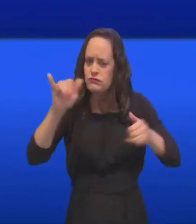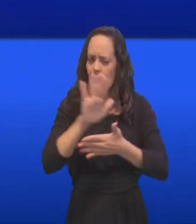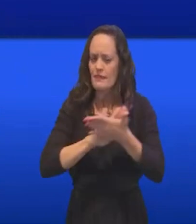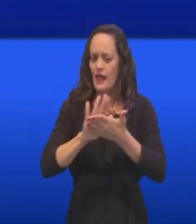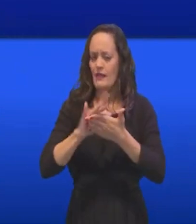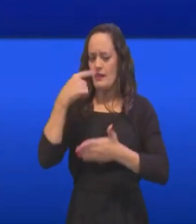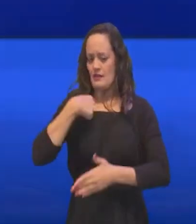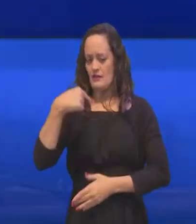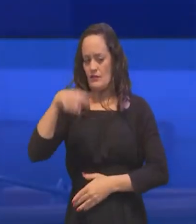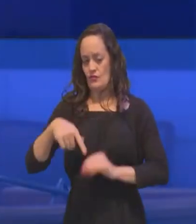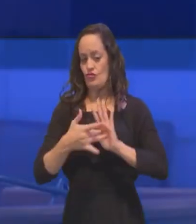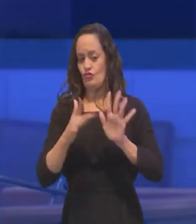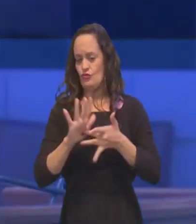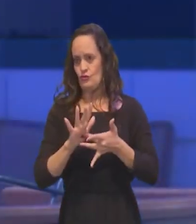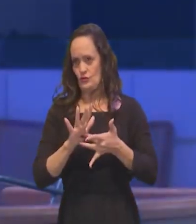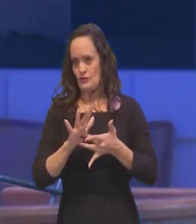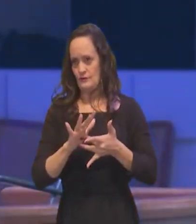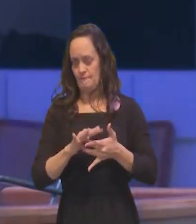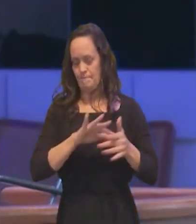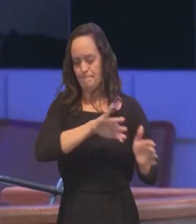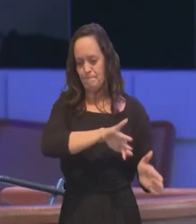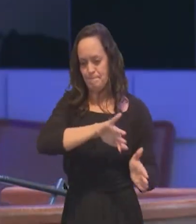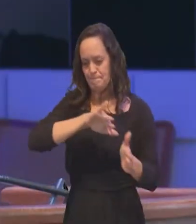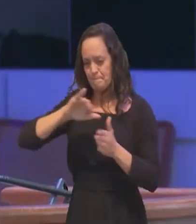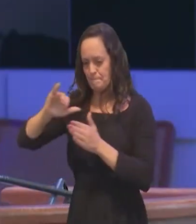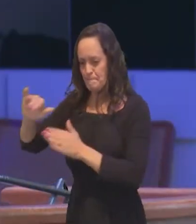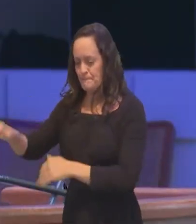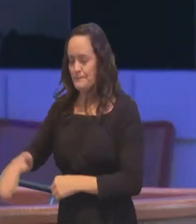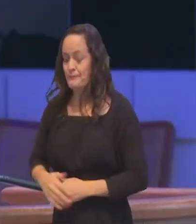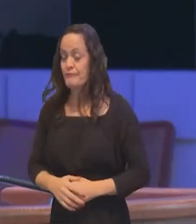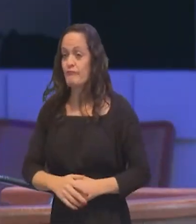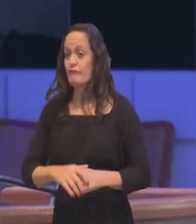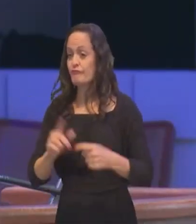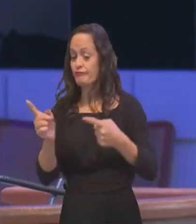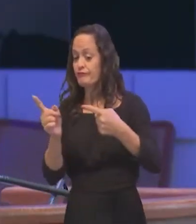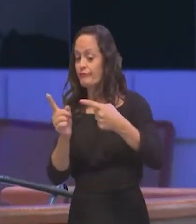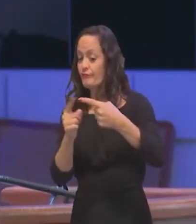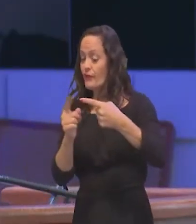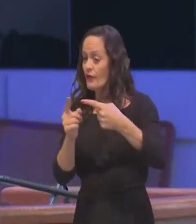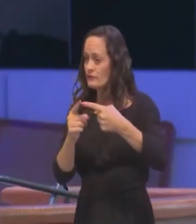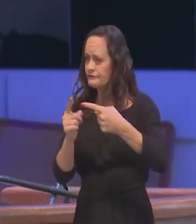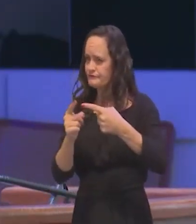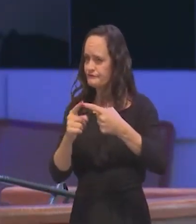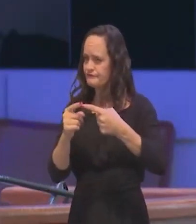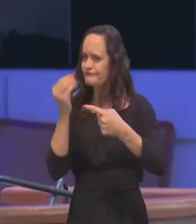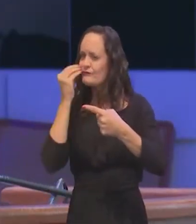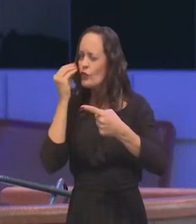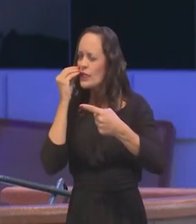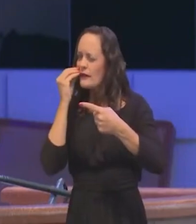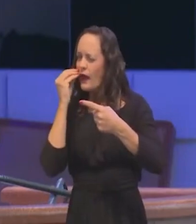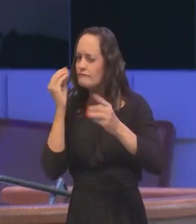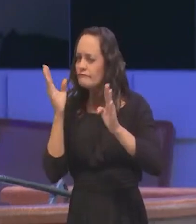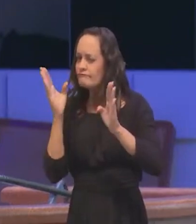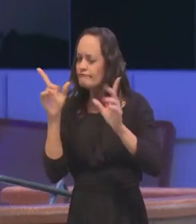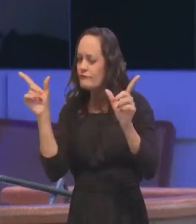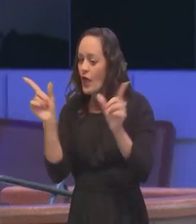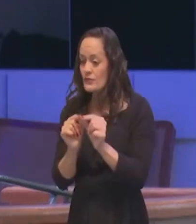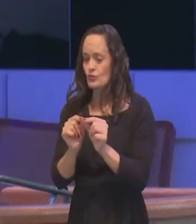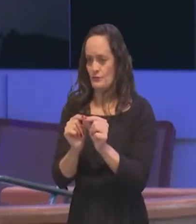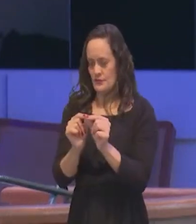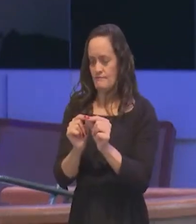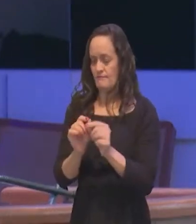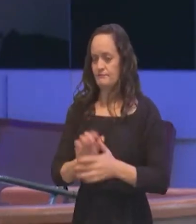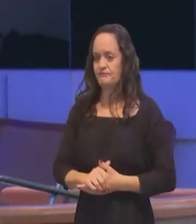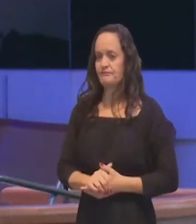Cristo. Quero destacar em primeiro lugar, irmãos, e tentarei ser o mais breve possível. Em